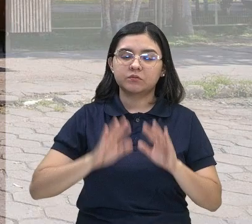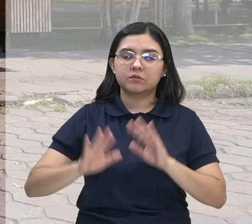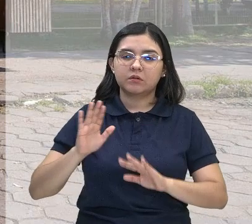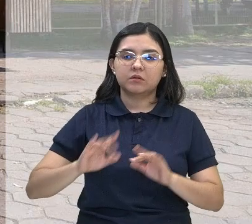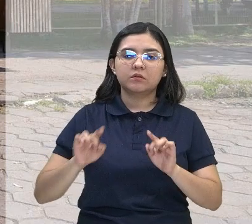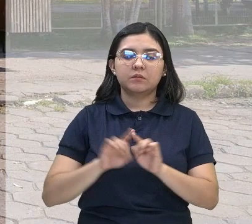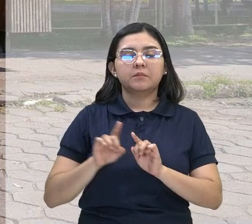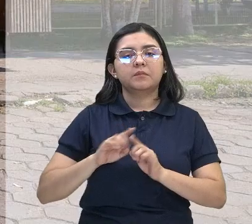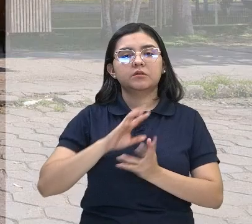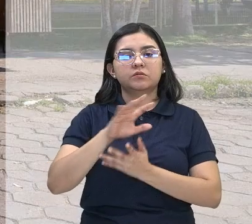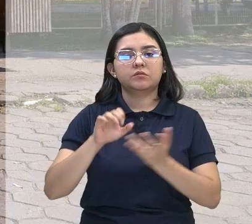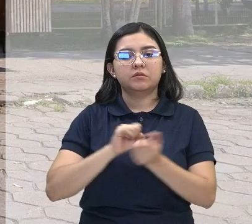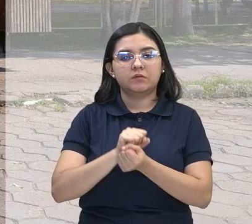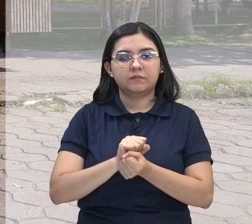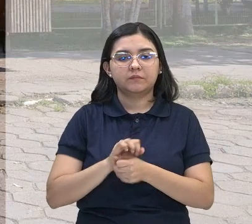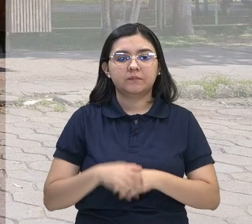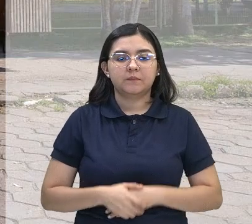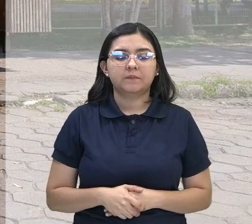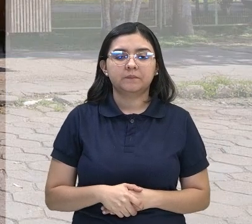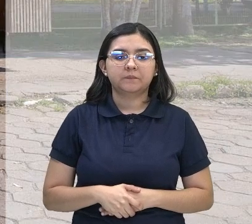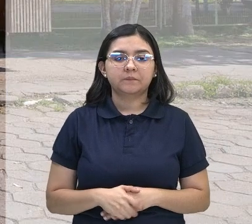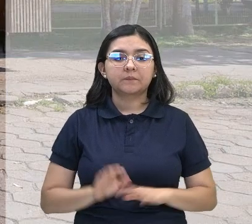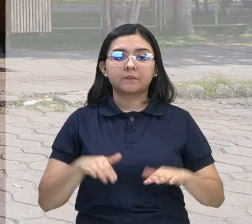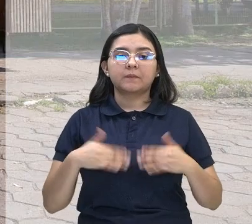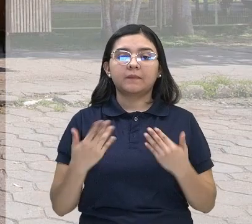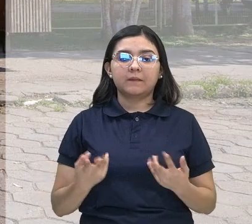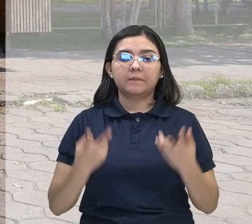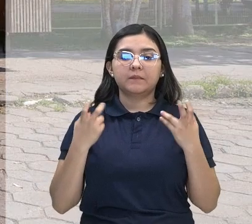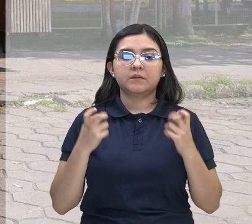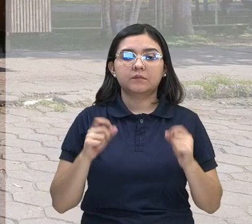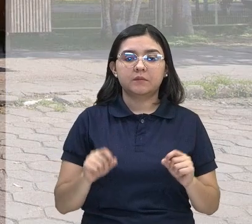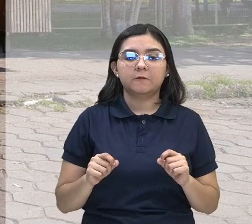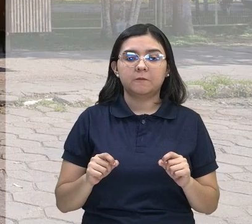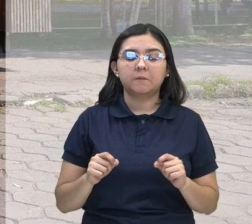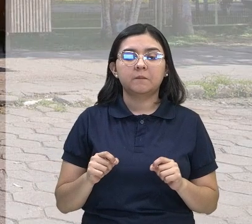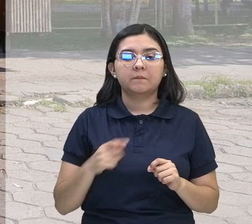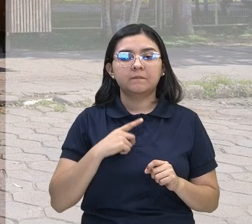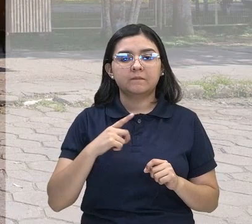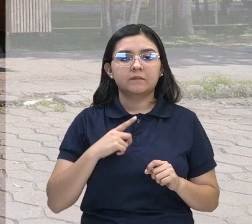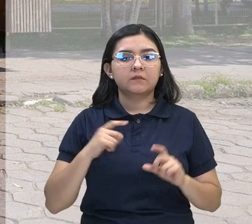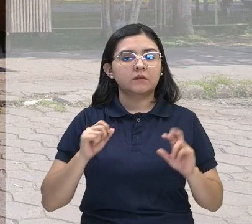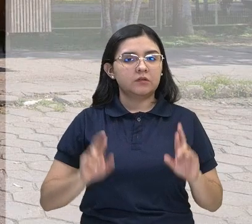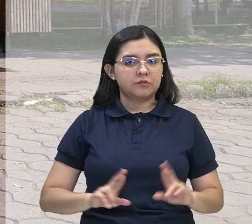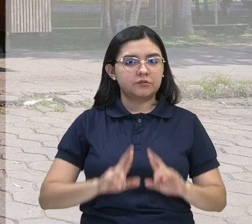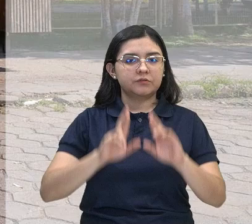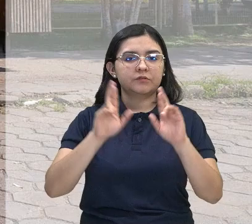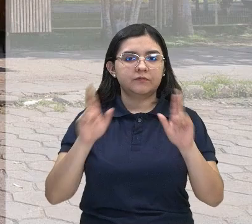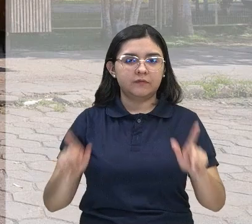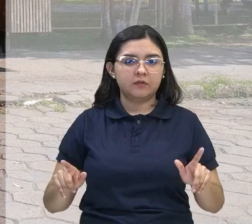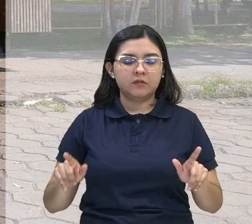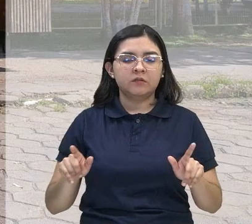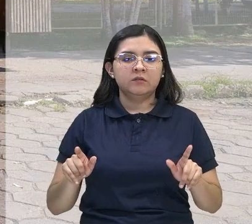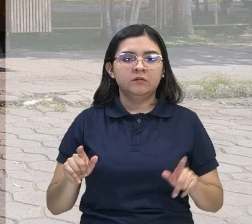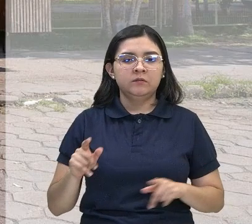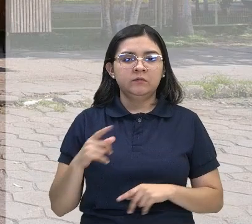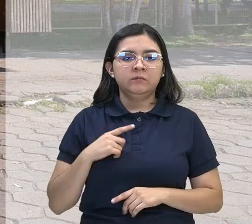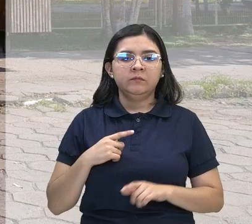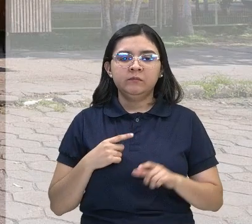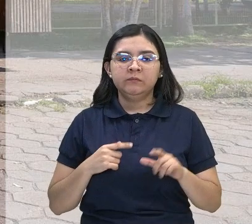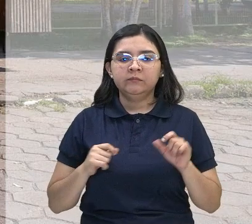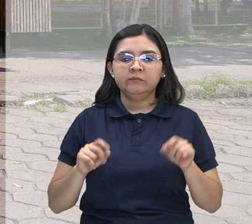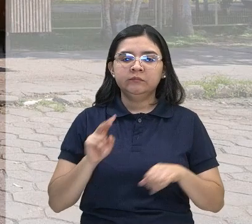e sustentável. Percebam que existe uma diferença entre os